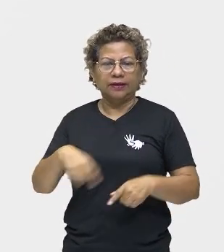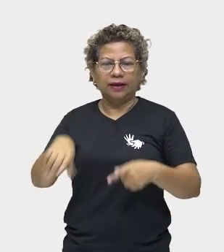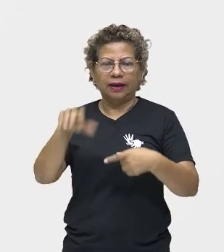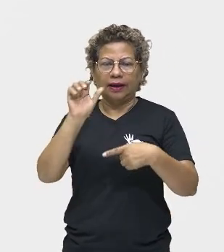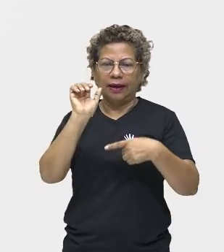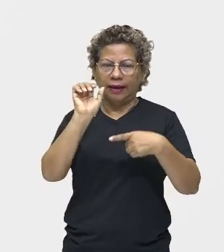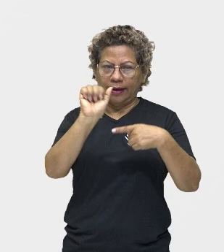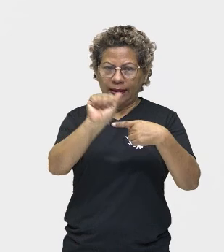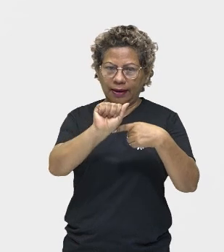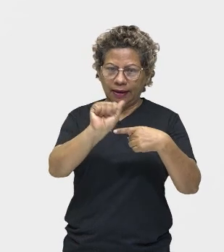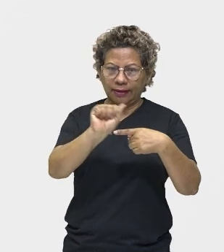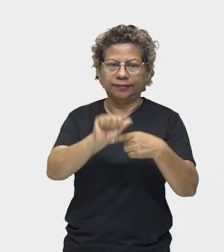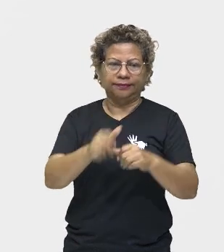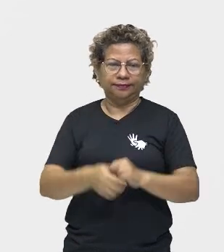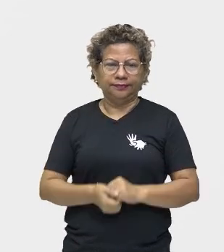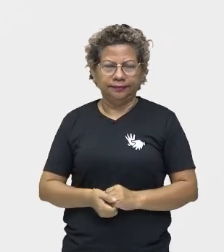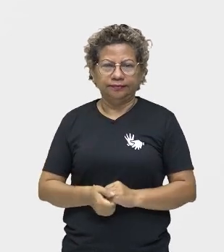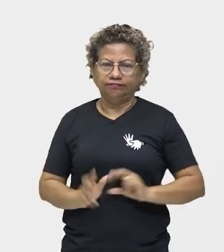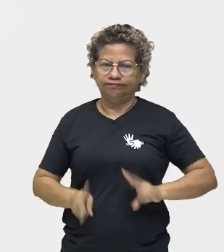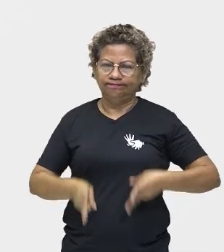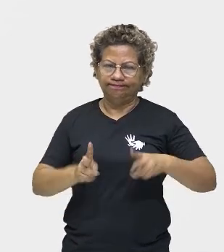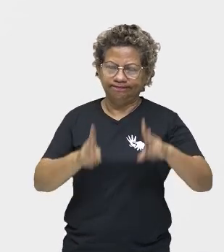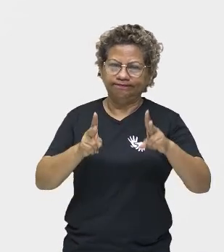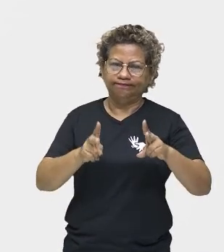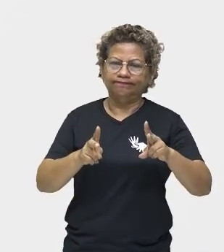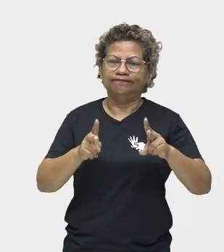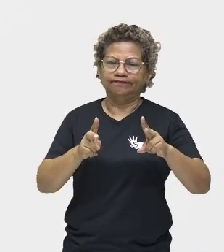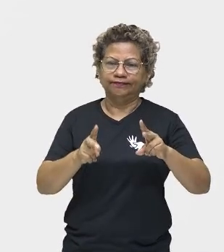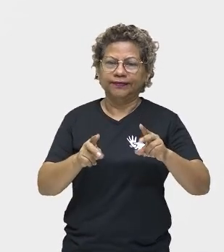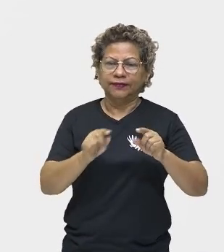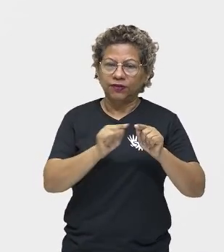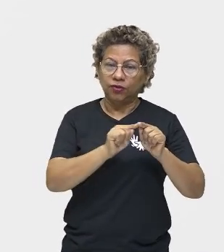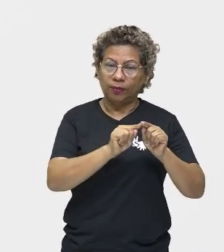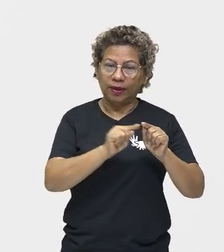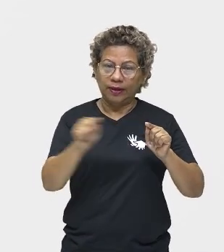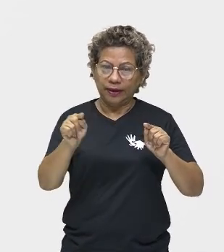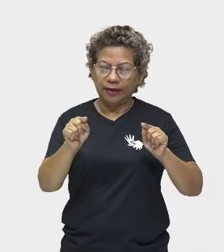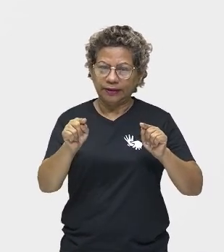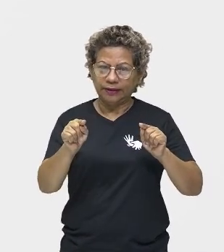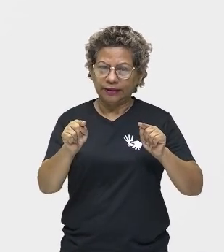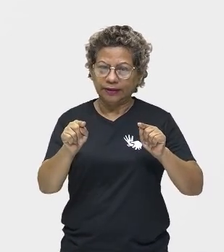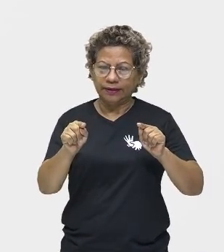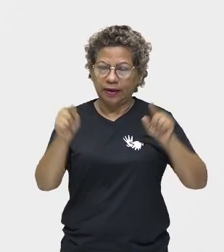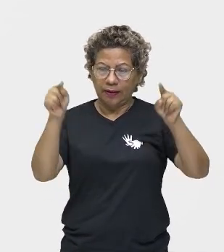ao meio e unindo-se ao lado oposto. Letra B.